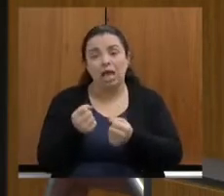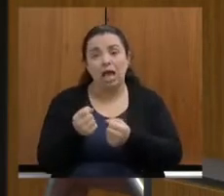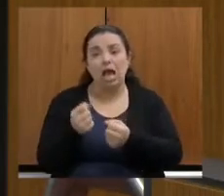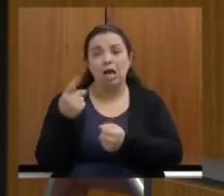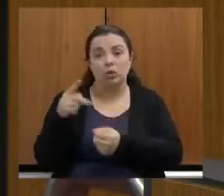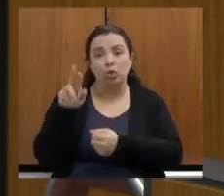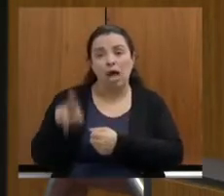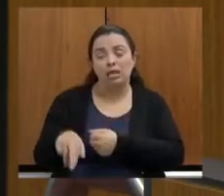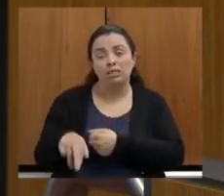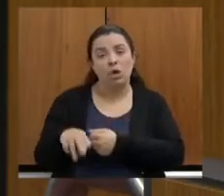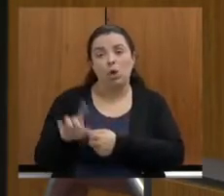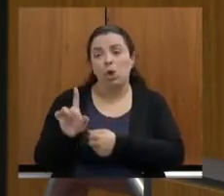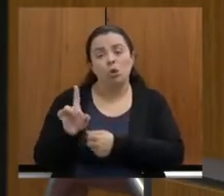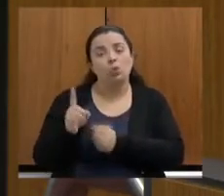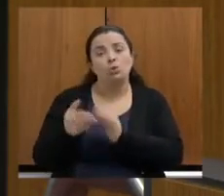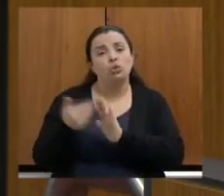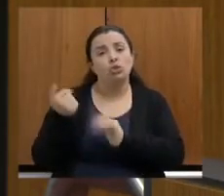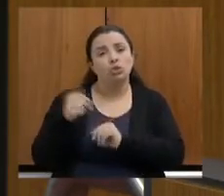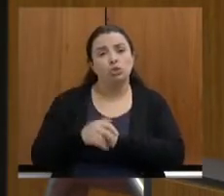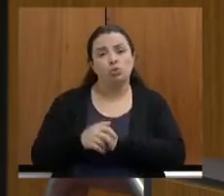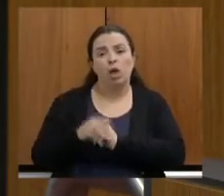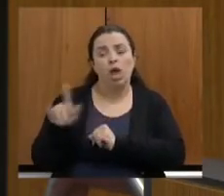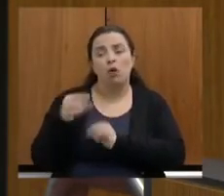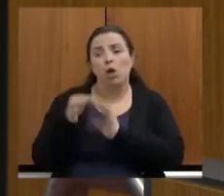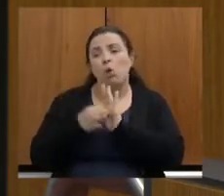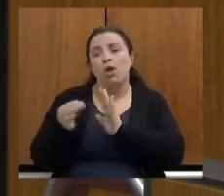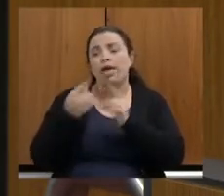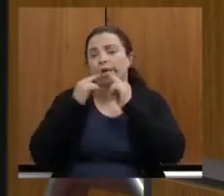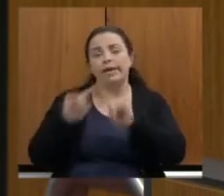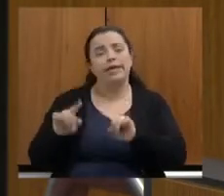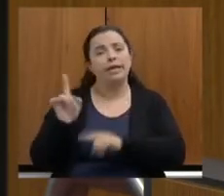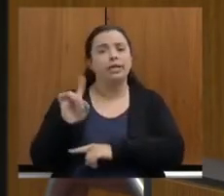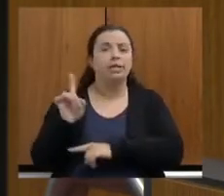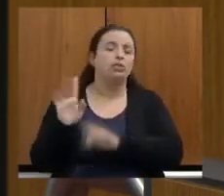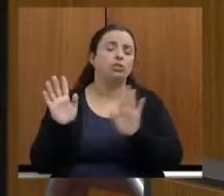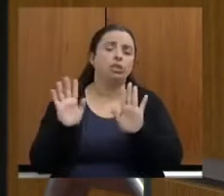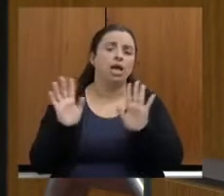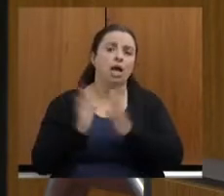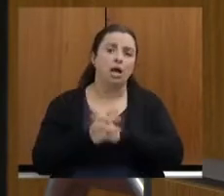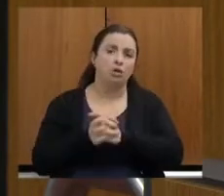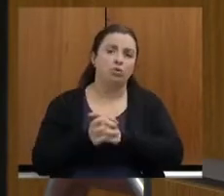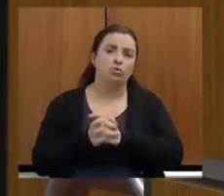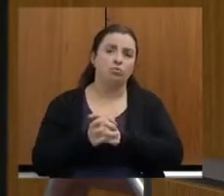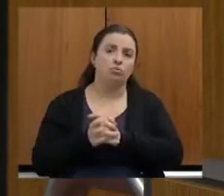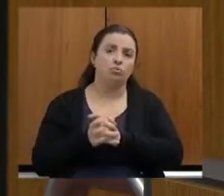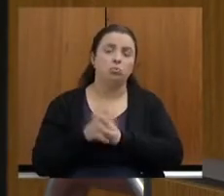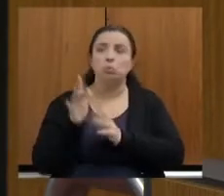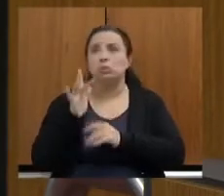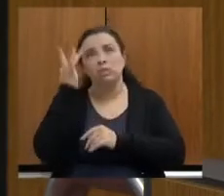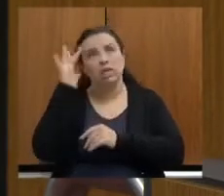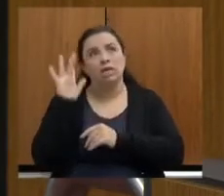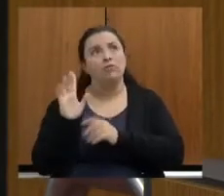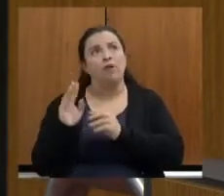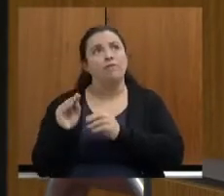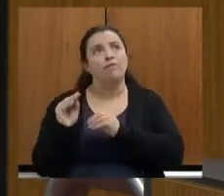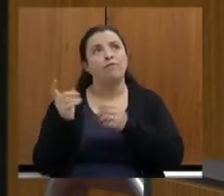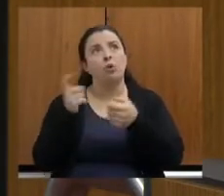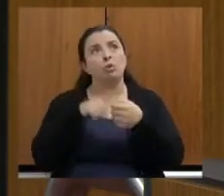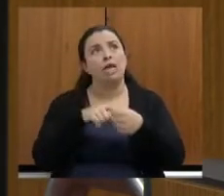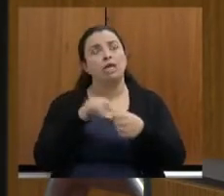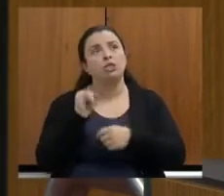a voltar para aí para o rei assentamento em dezembro seja lá em Janeiro com 50 60 porcento